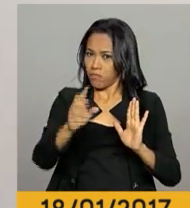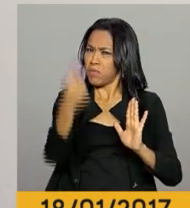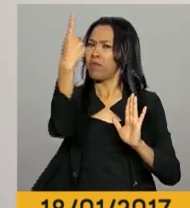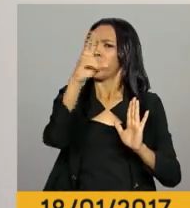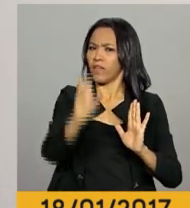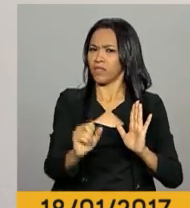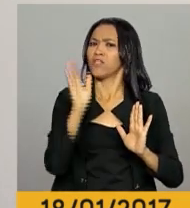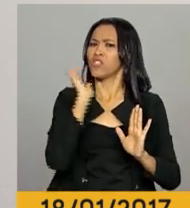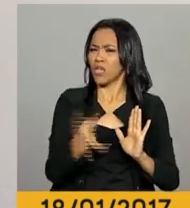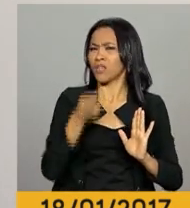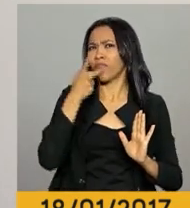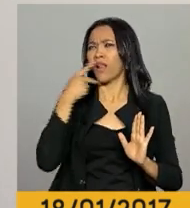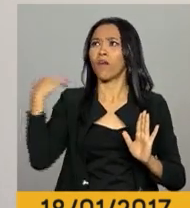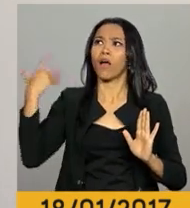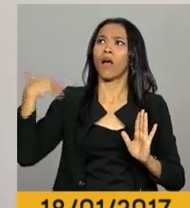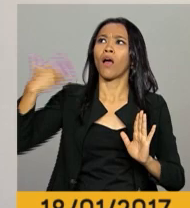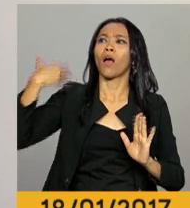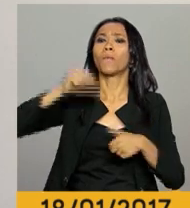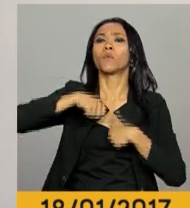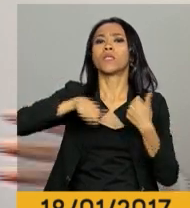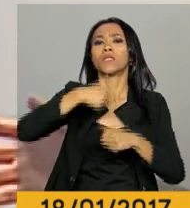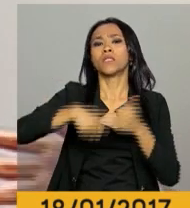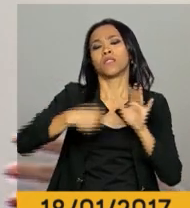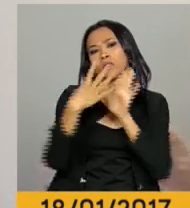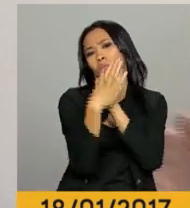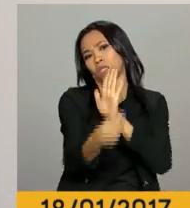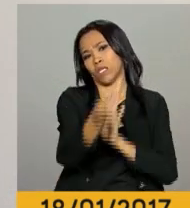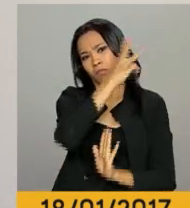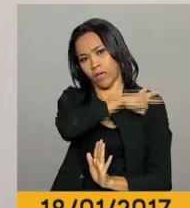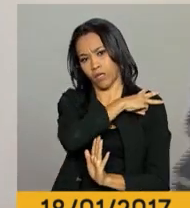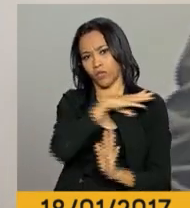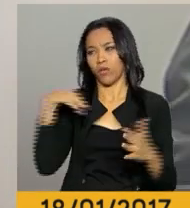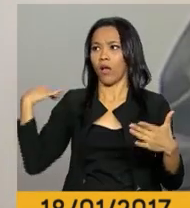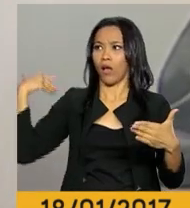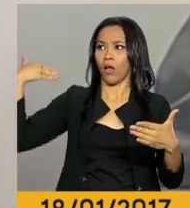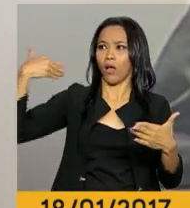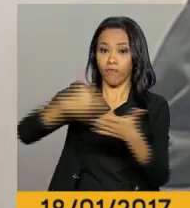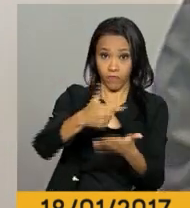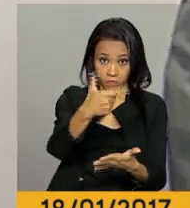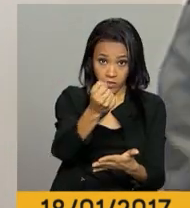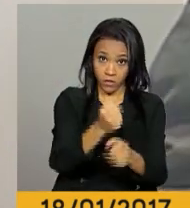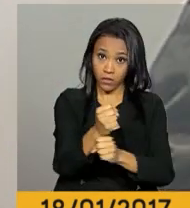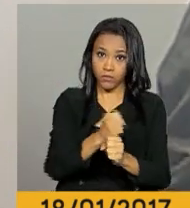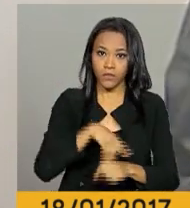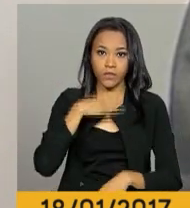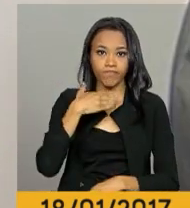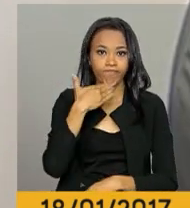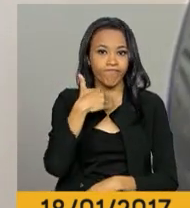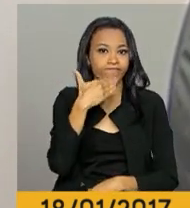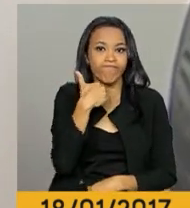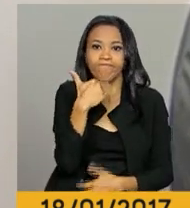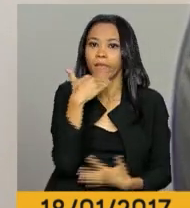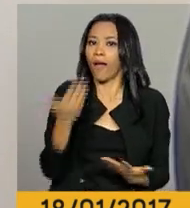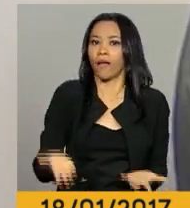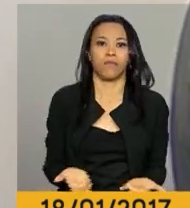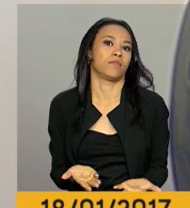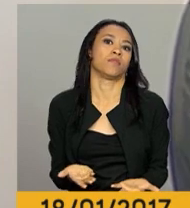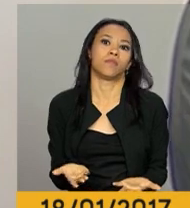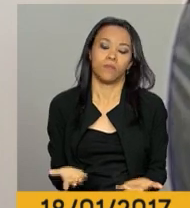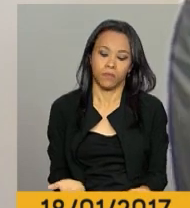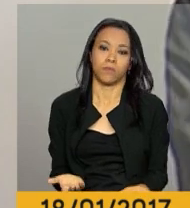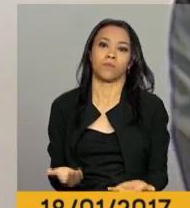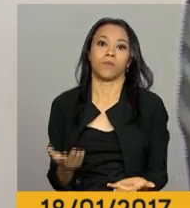amplamente da reforma do ensino médio passou-se um período de 20 anos e nada da reforma do ensino médio